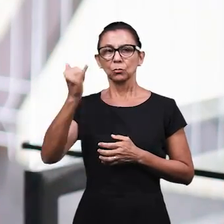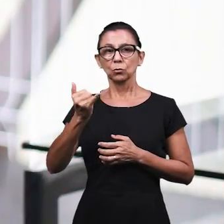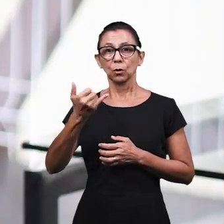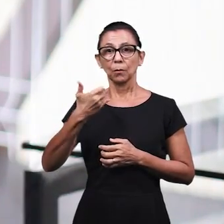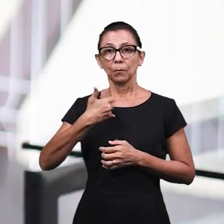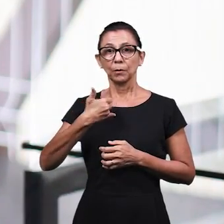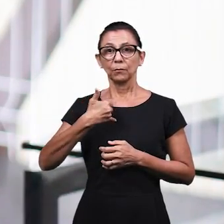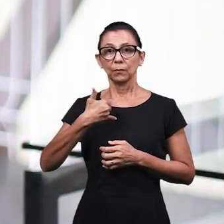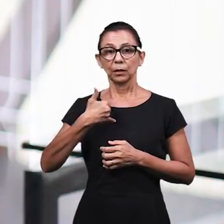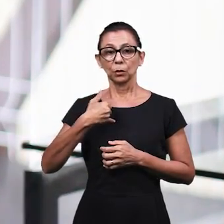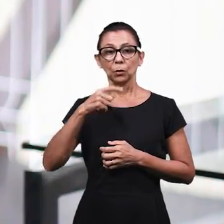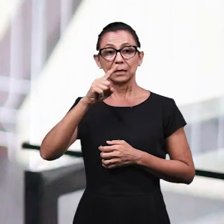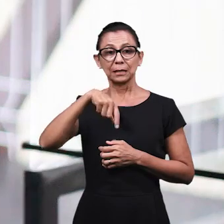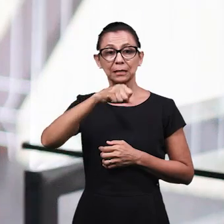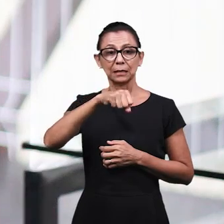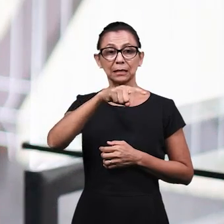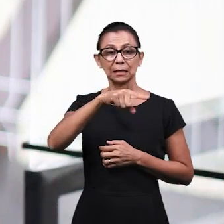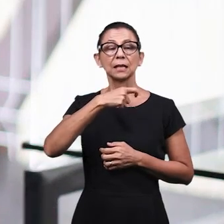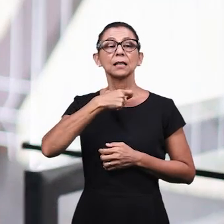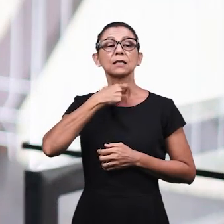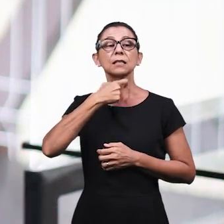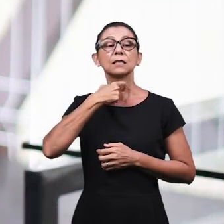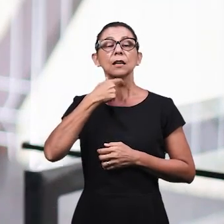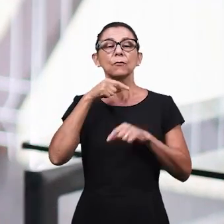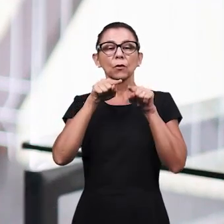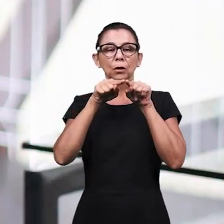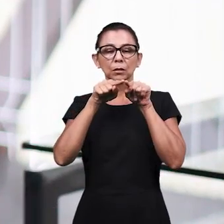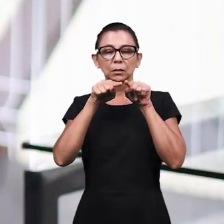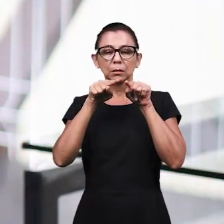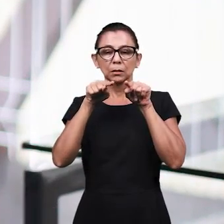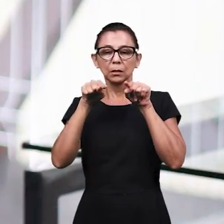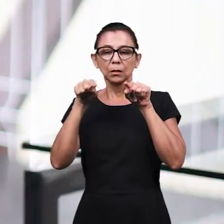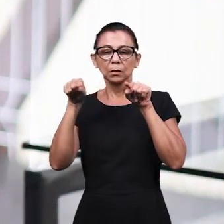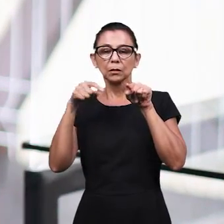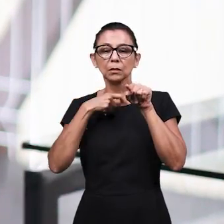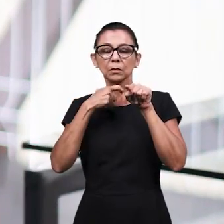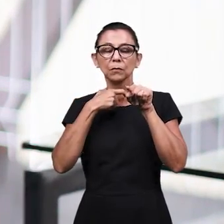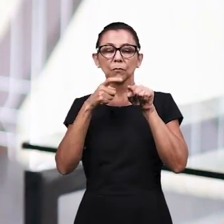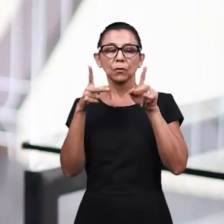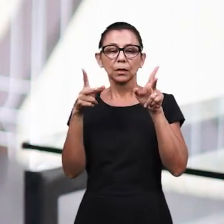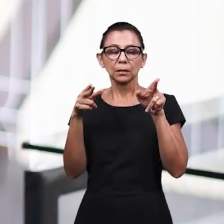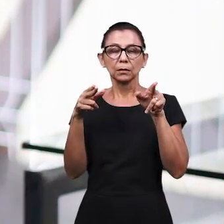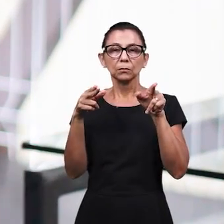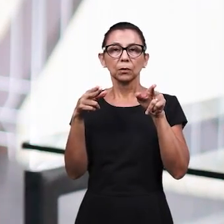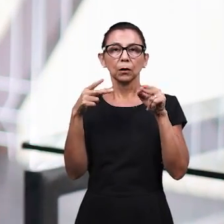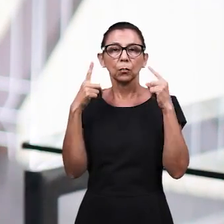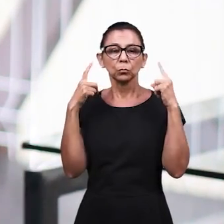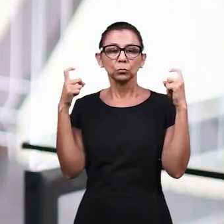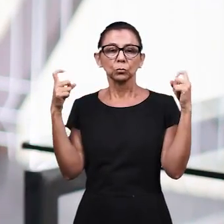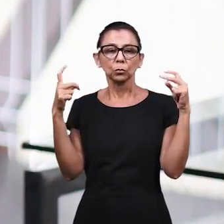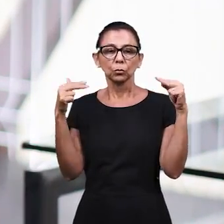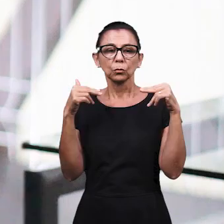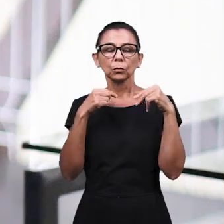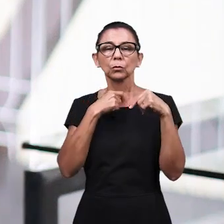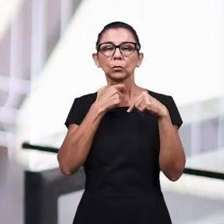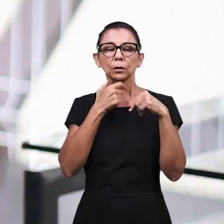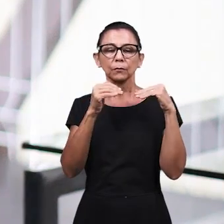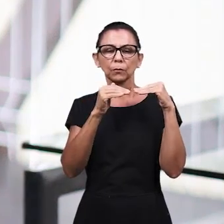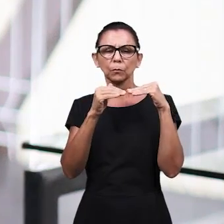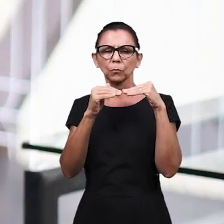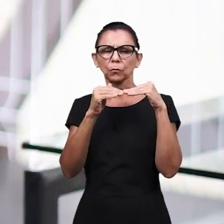eu ouvi o Senhor falar, é essa entonação que eu quero. Glória a Deus. É desse jeito que você vai tratar. E aí